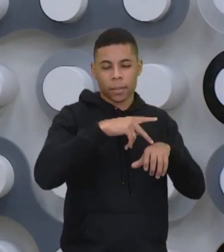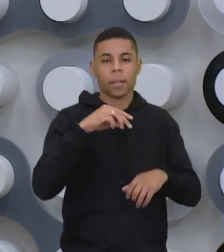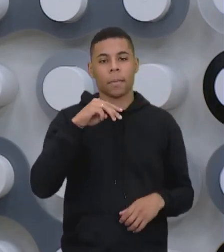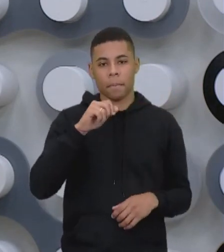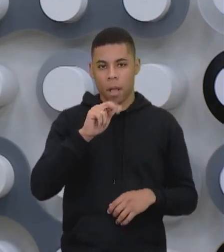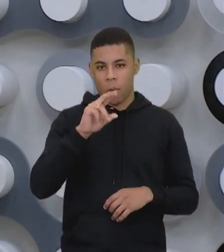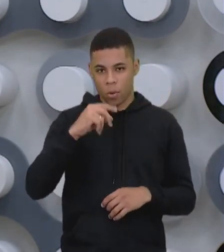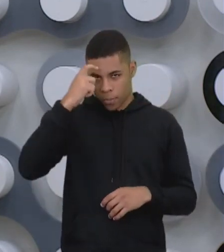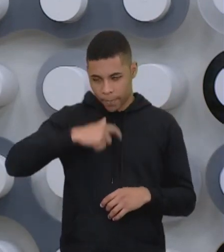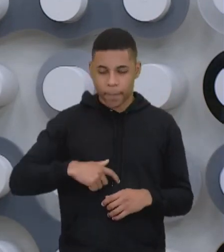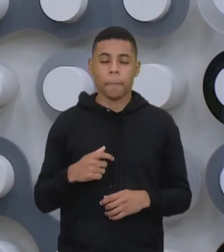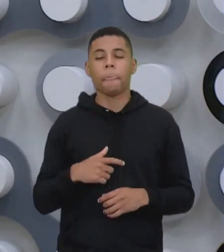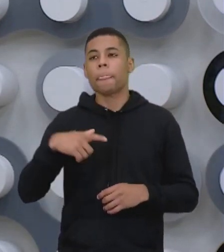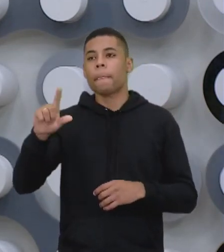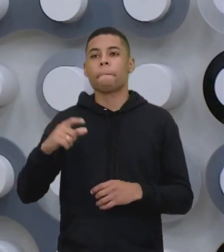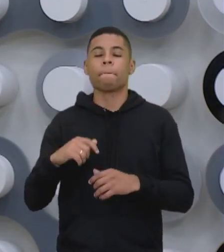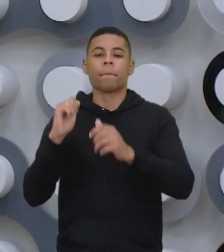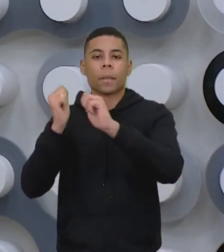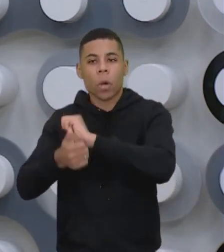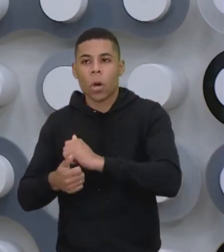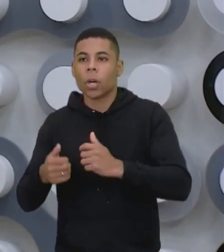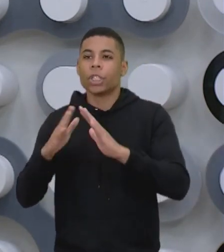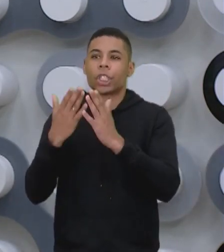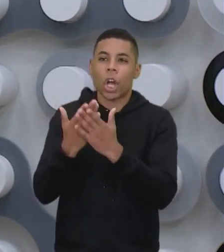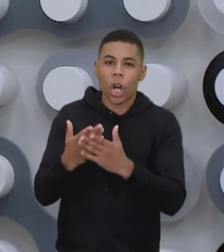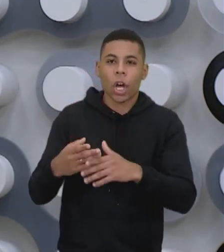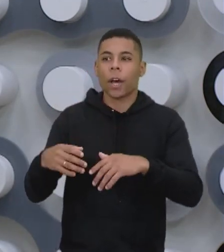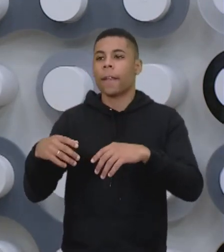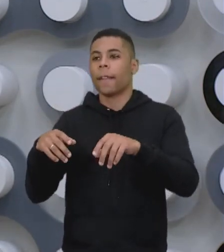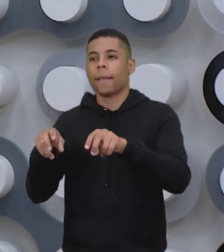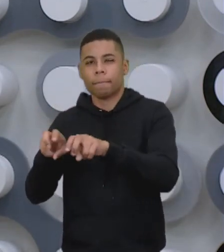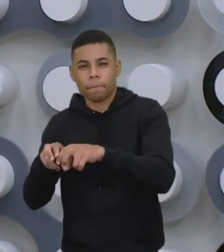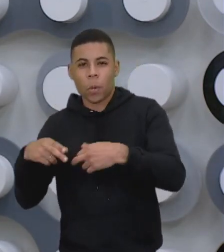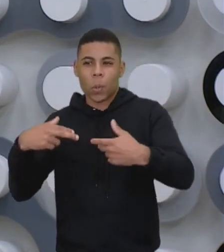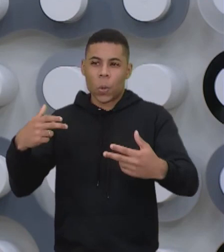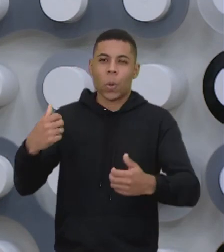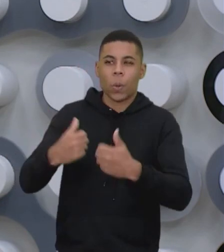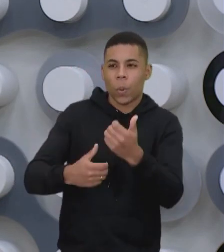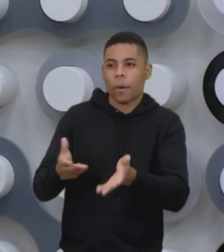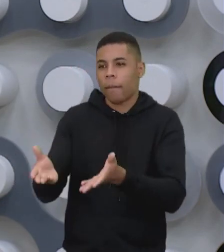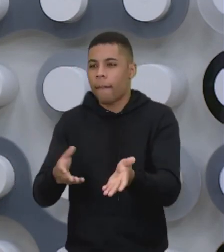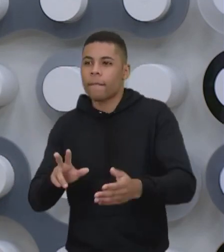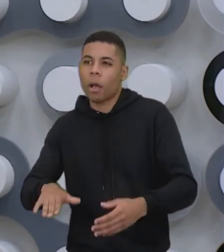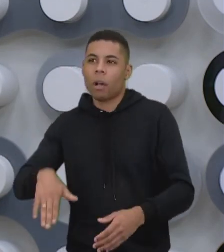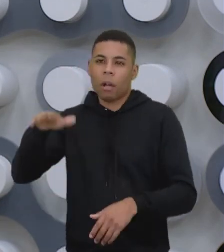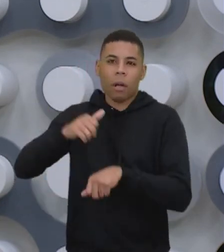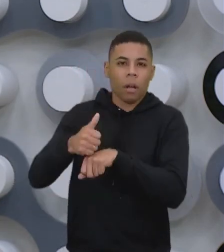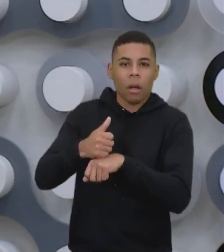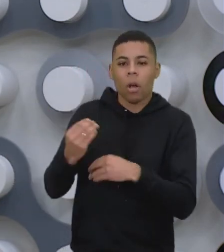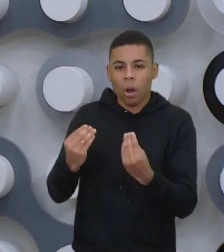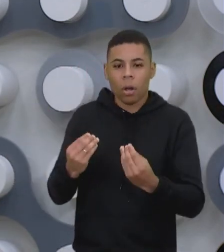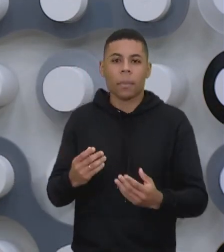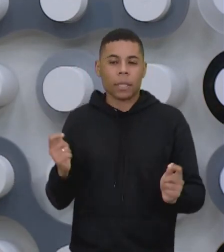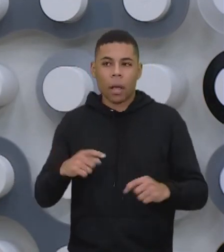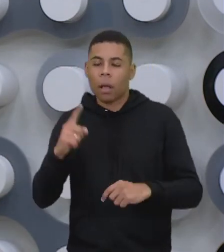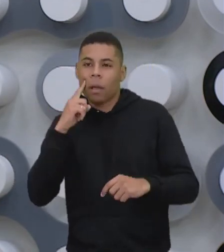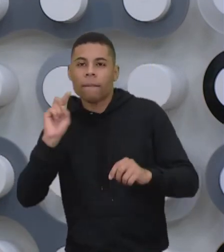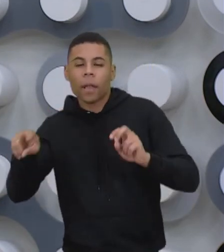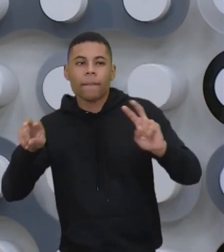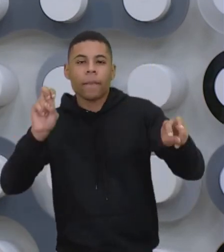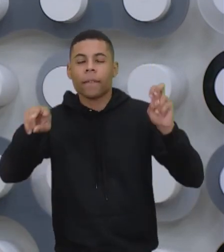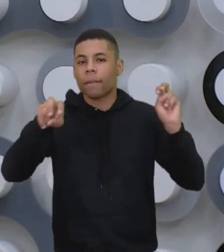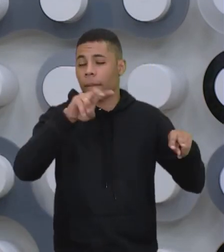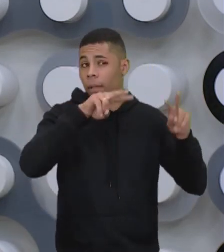infância, por exemplo, aquelas escolas de futebol, como é que lidam, tal, profissionalizando antes do tempo, tal. Ou seja, dá para você tratar o